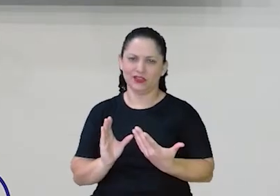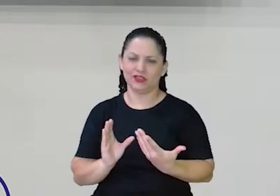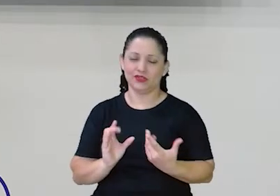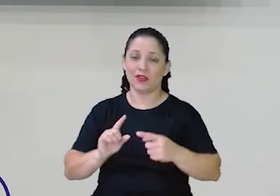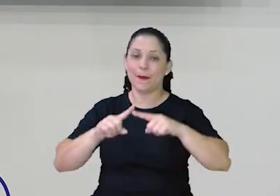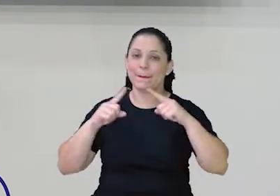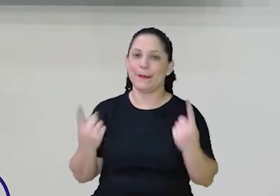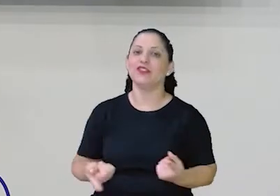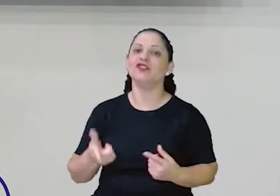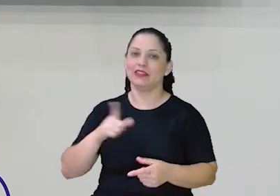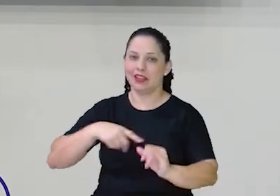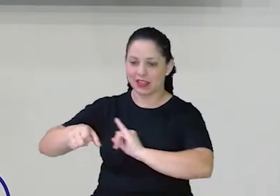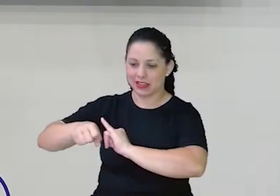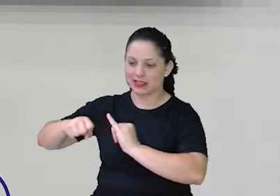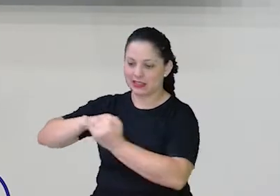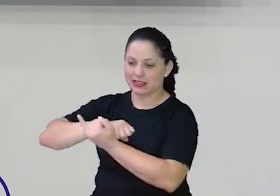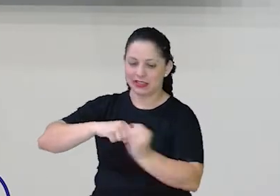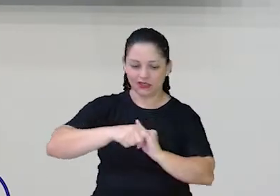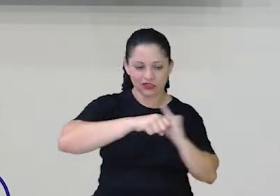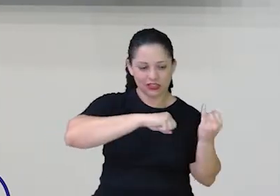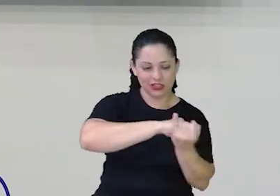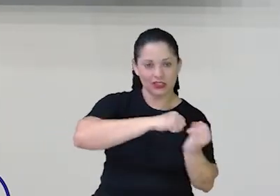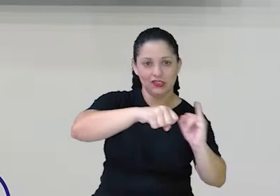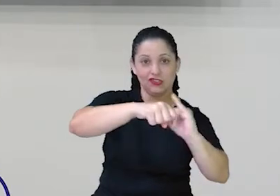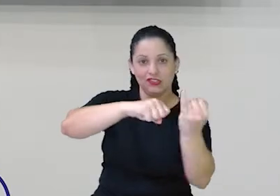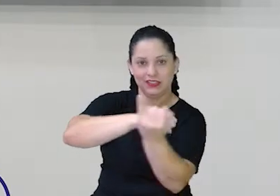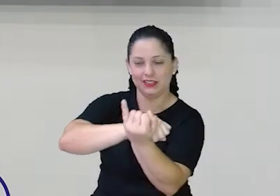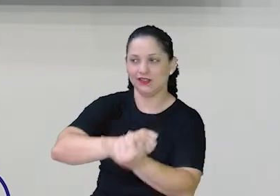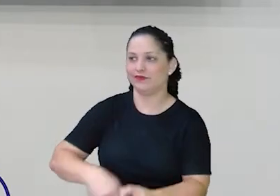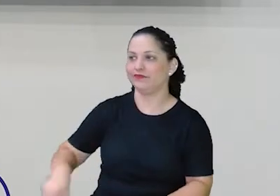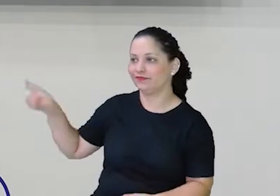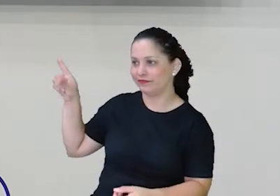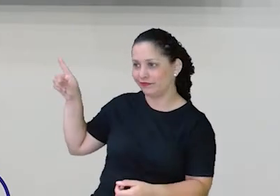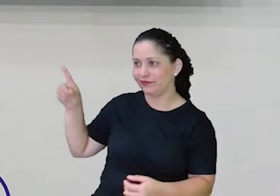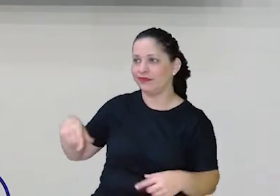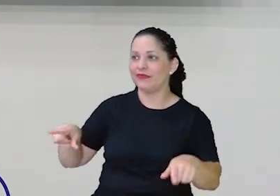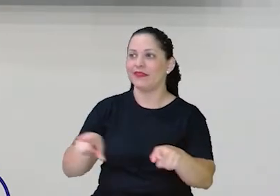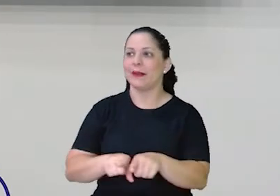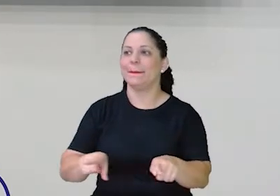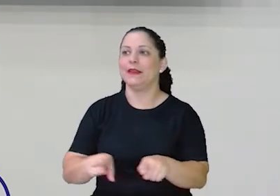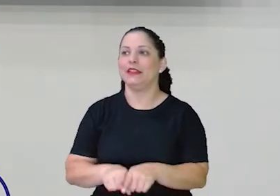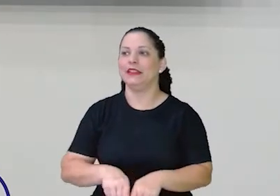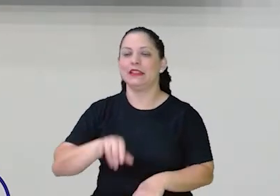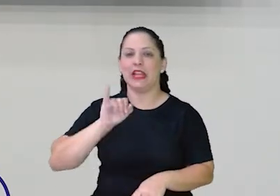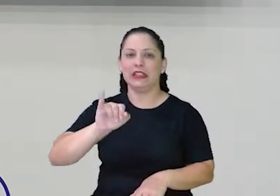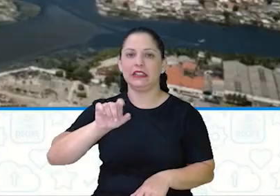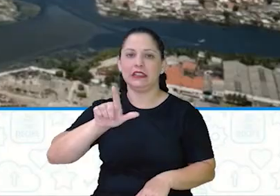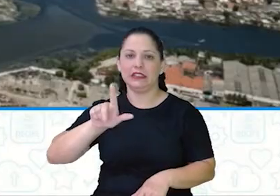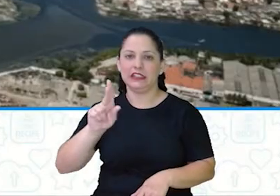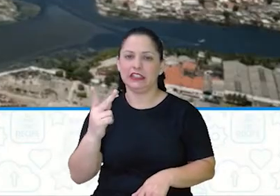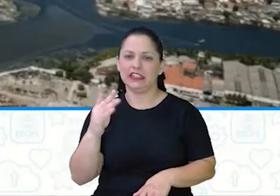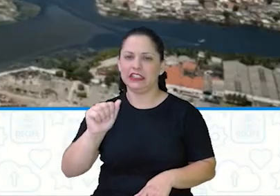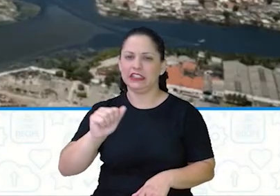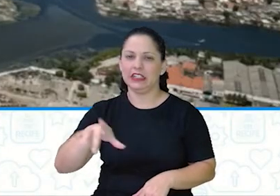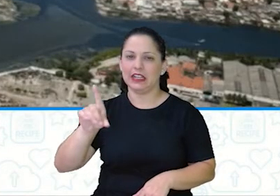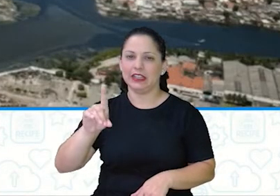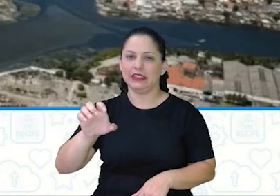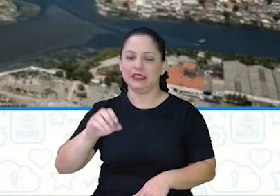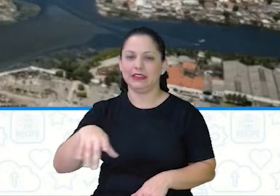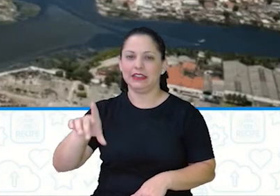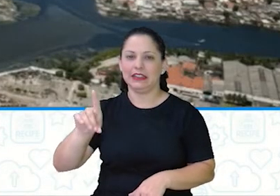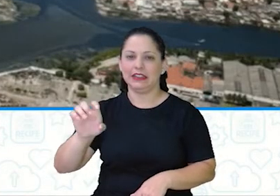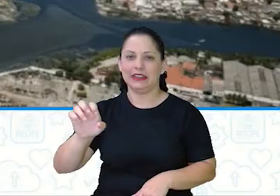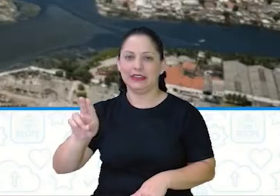ainda tem essas ilhas, tá certo? E olha só, tem essa ilha também aqui, que é a Ilha de Deus. Já conheceu a Ilha de Deus, professora Mauricéia?